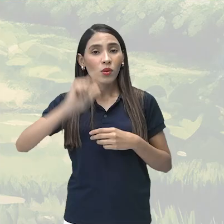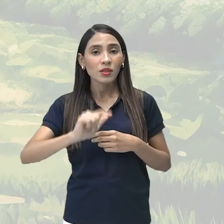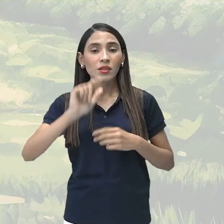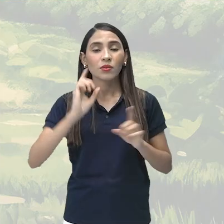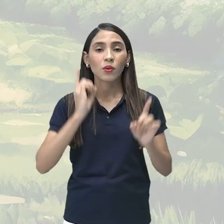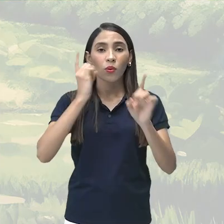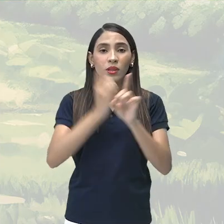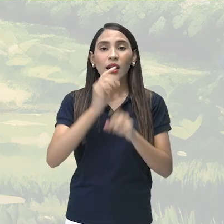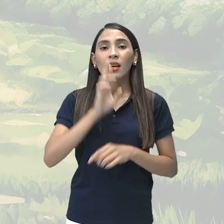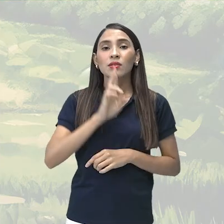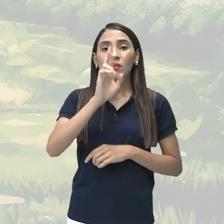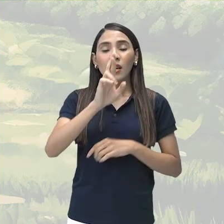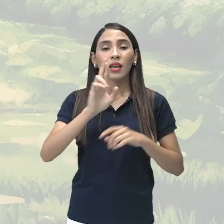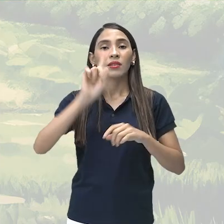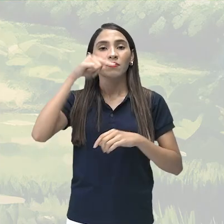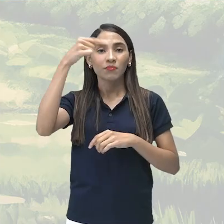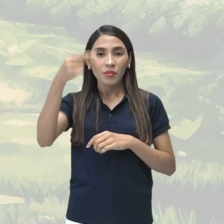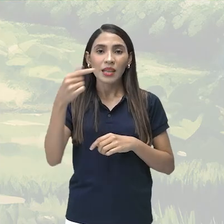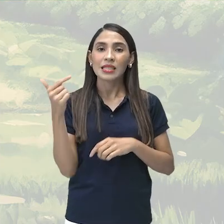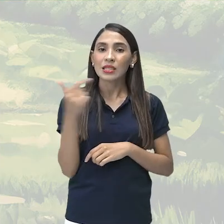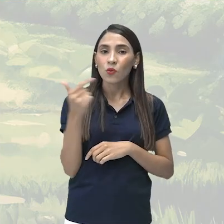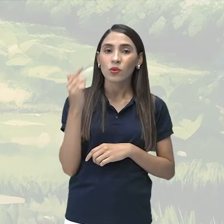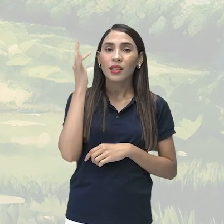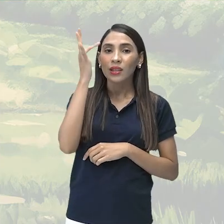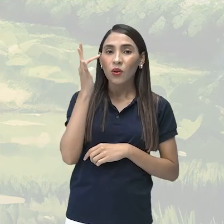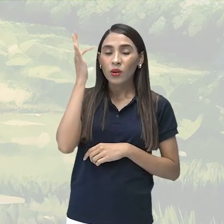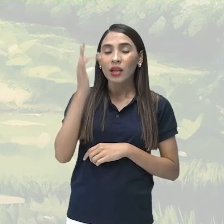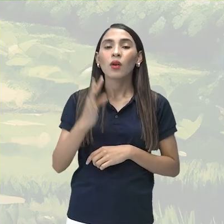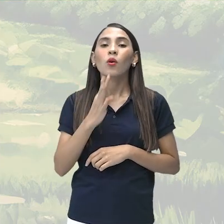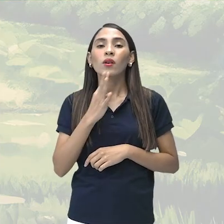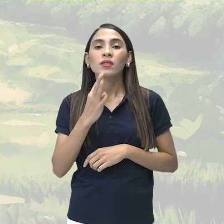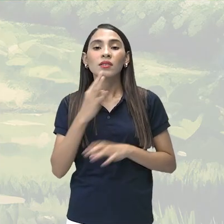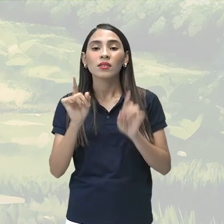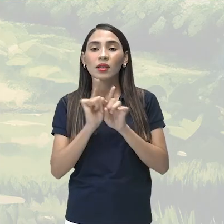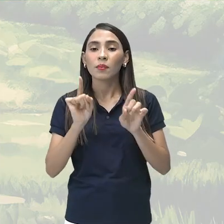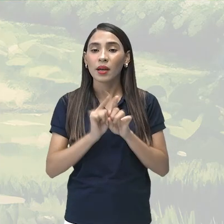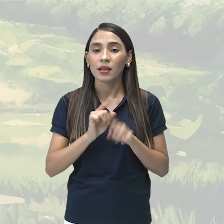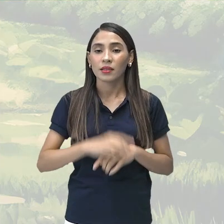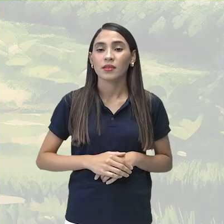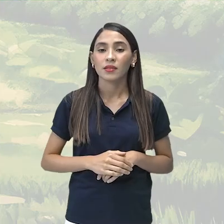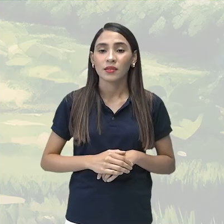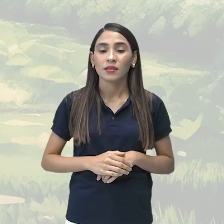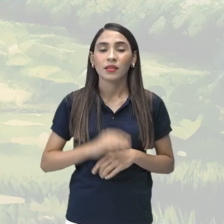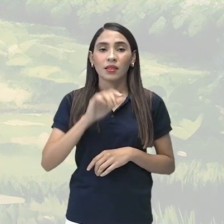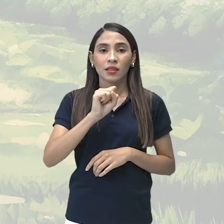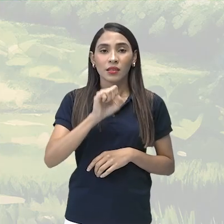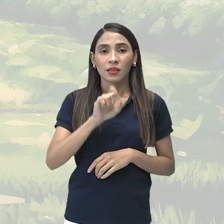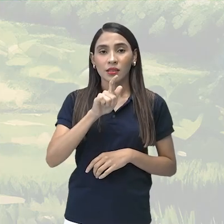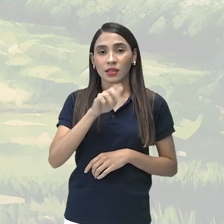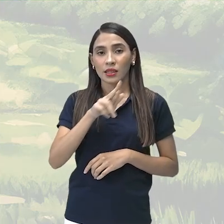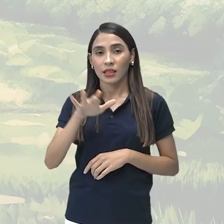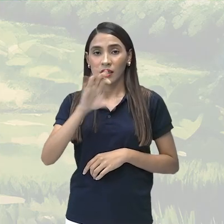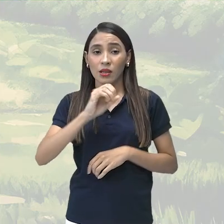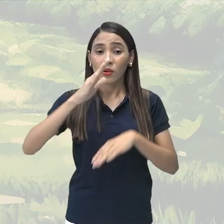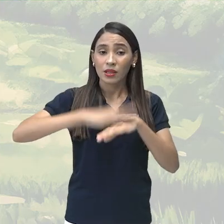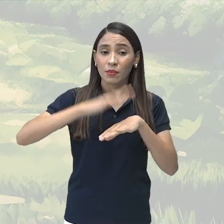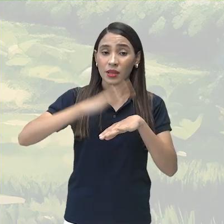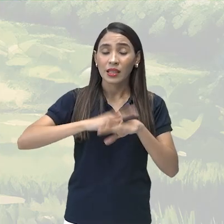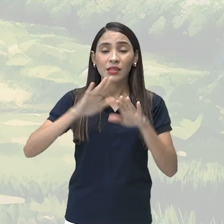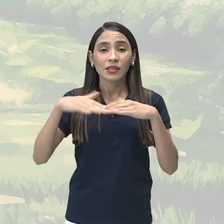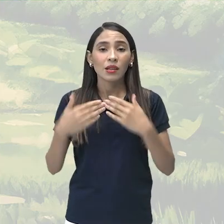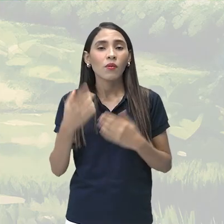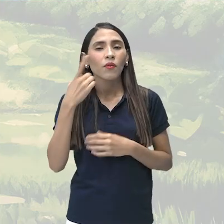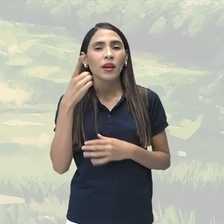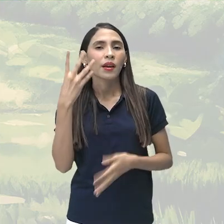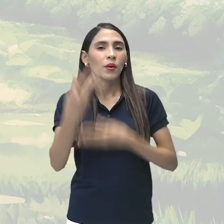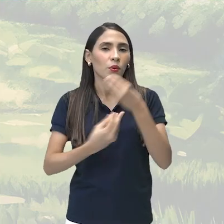resultados que lhe permitiram postular a sua segunda lei, conhecida como Lei da Segregação Independente. Vamos ver,